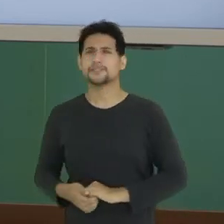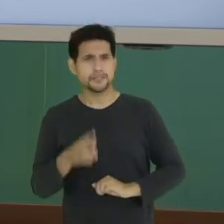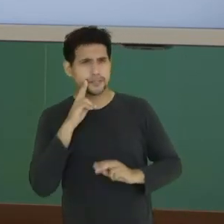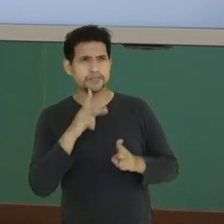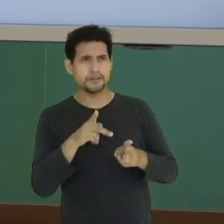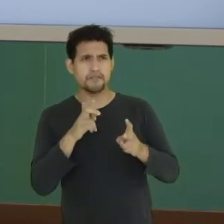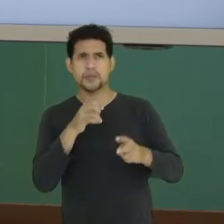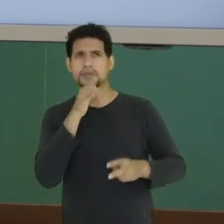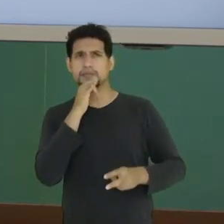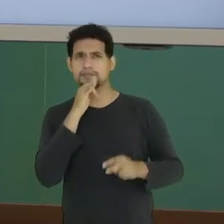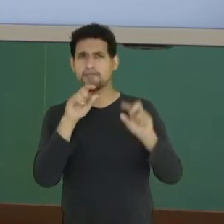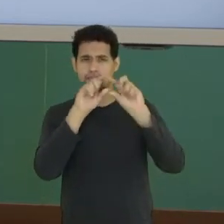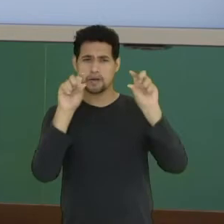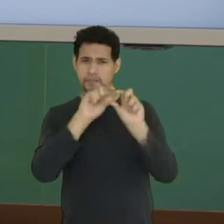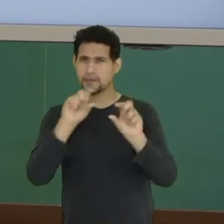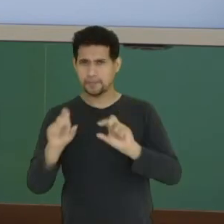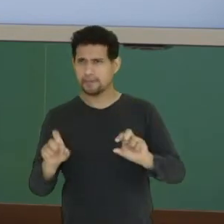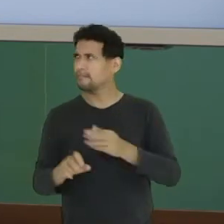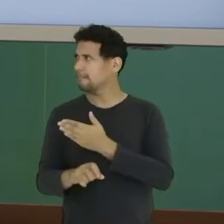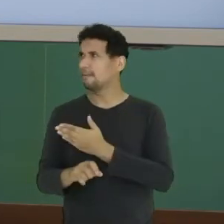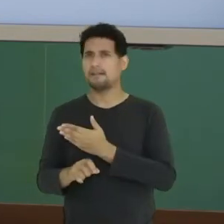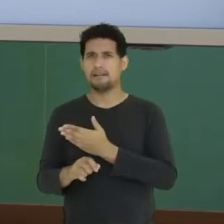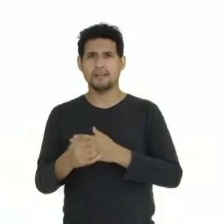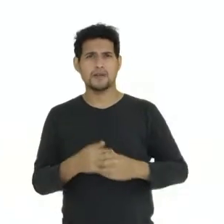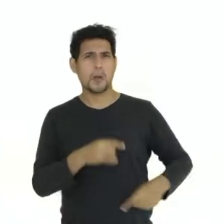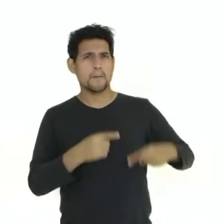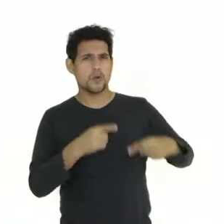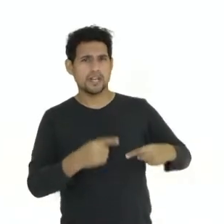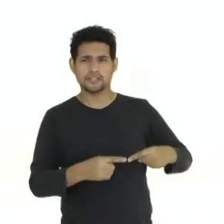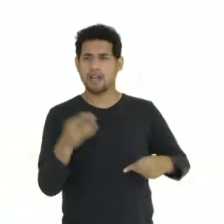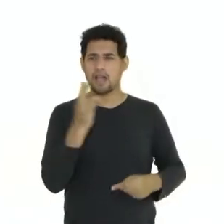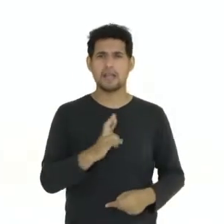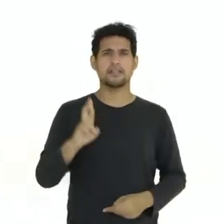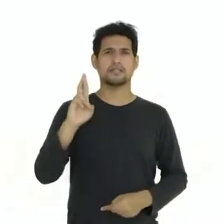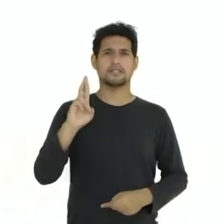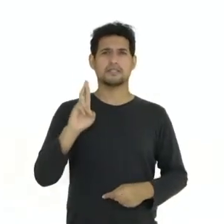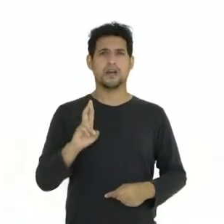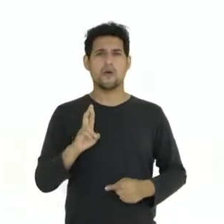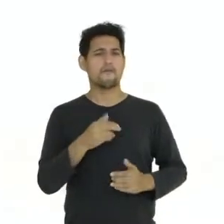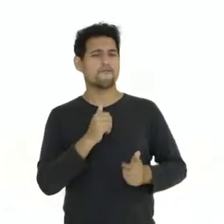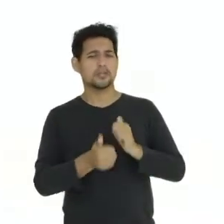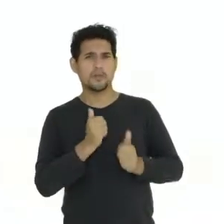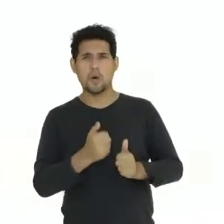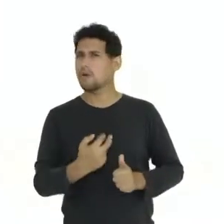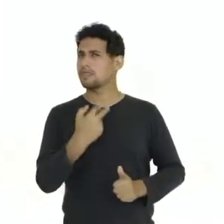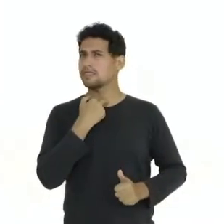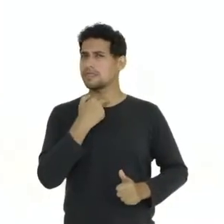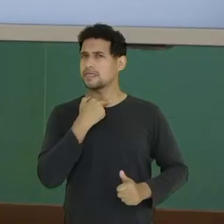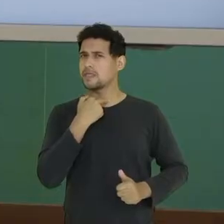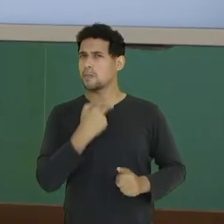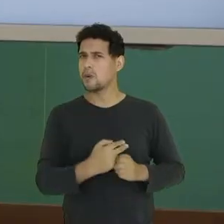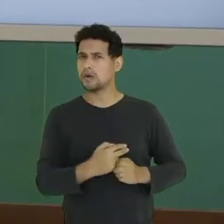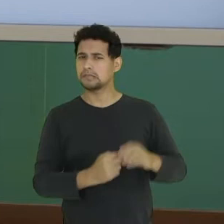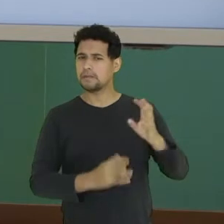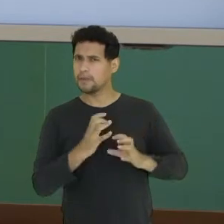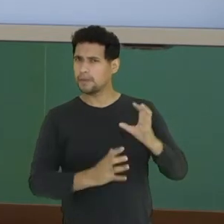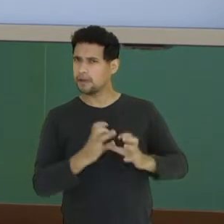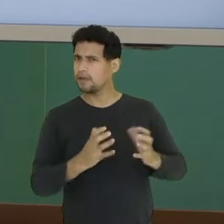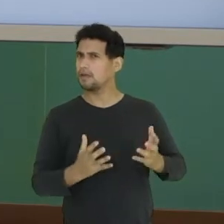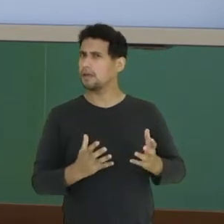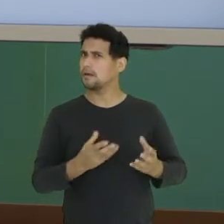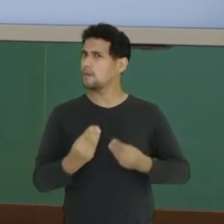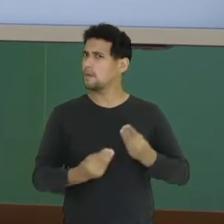não se discute? Será mesmo? Qual é a relação entre política e debate público? E